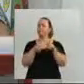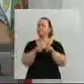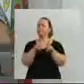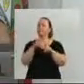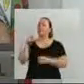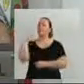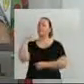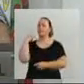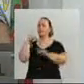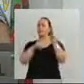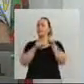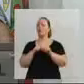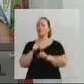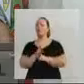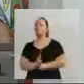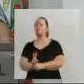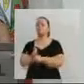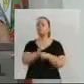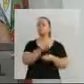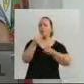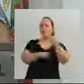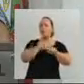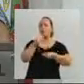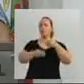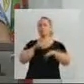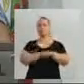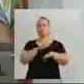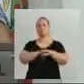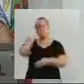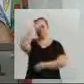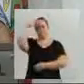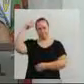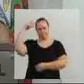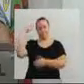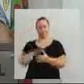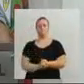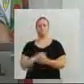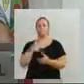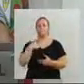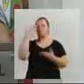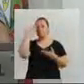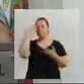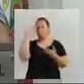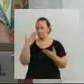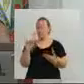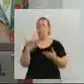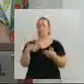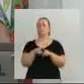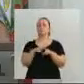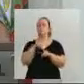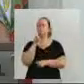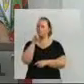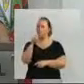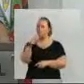de fiscalizar as ações do Executivo. A qual eu agradeço, mas também quero reforçar aqui que a preocupação de Vossa Excelência